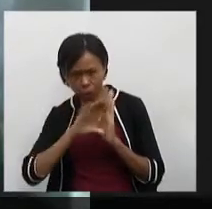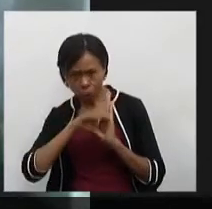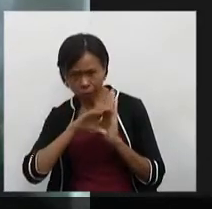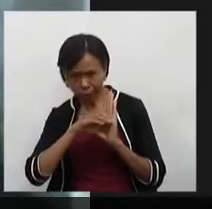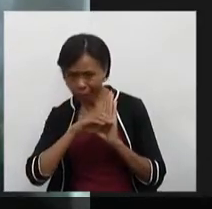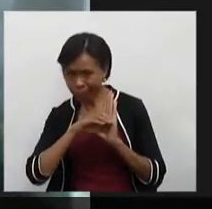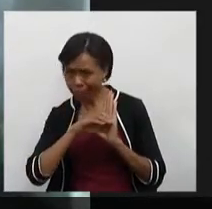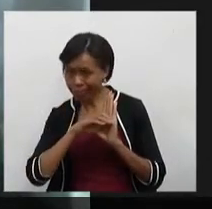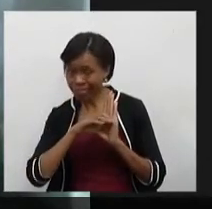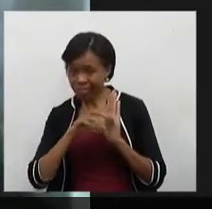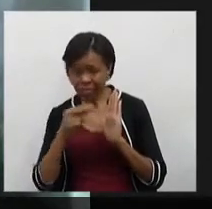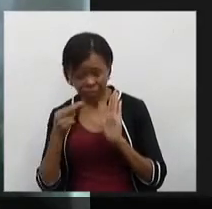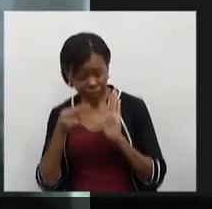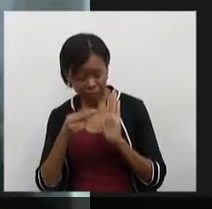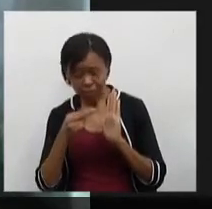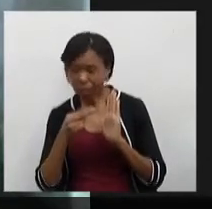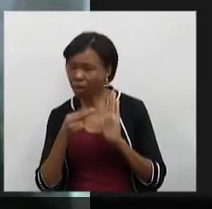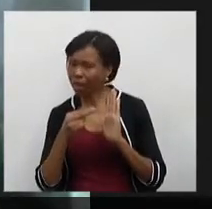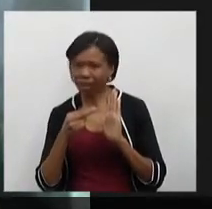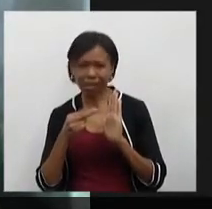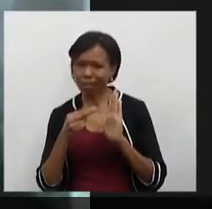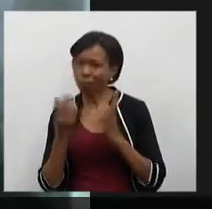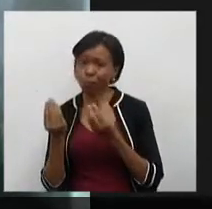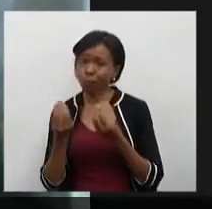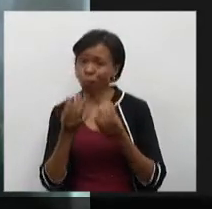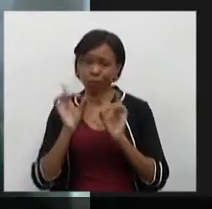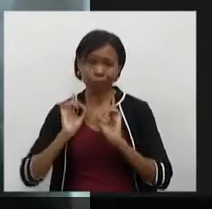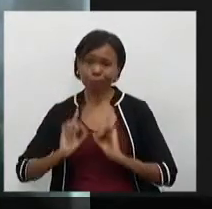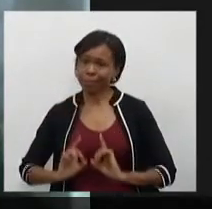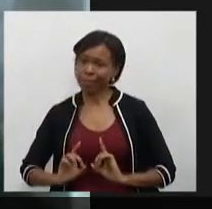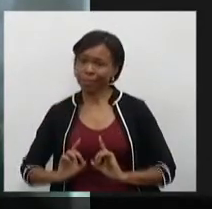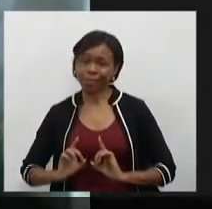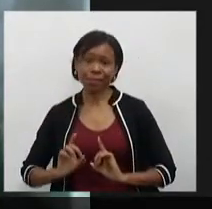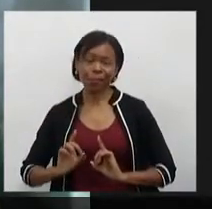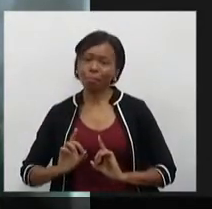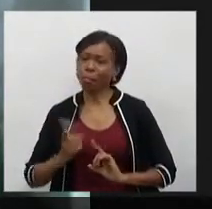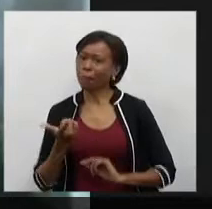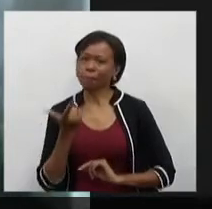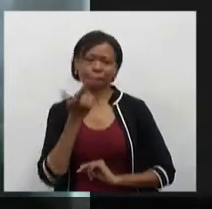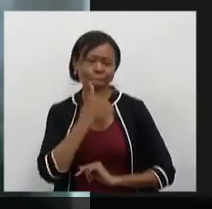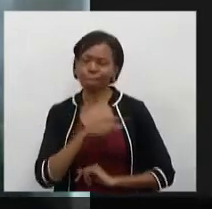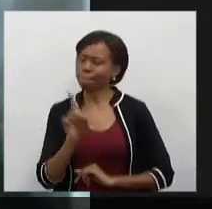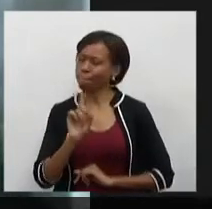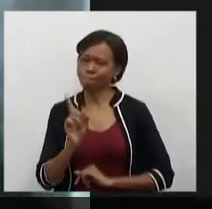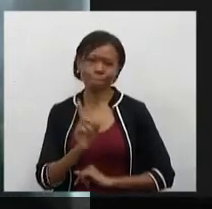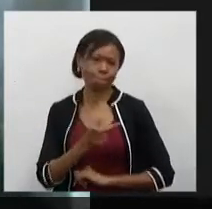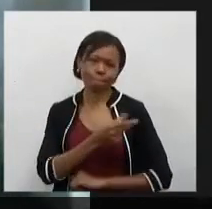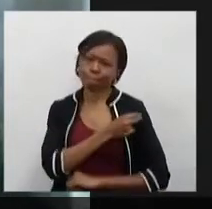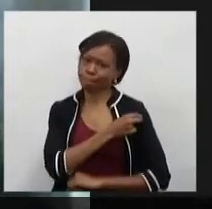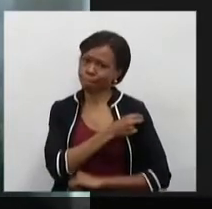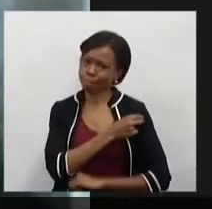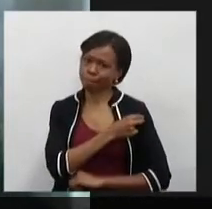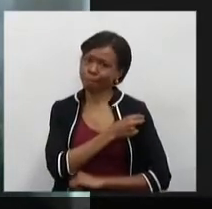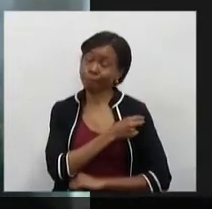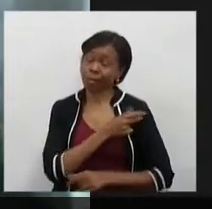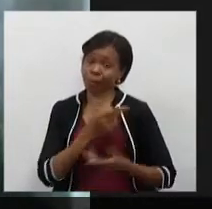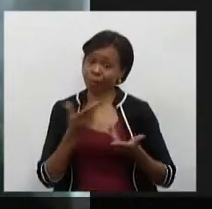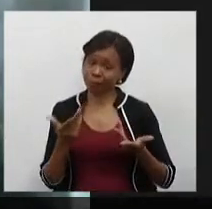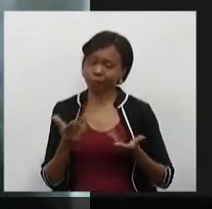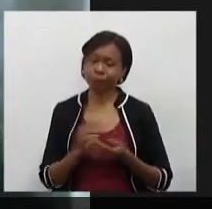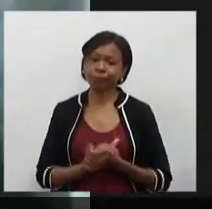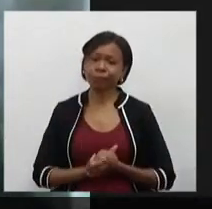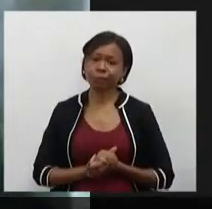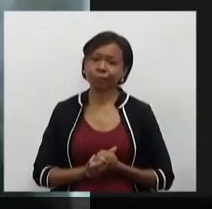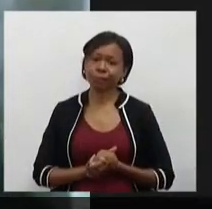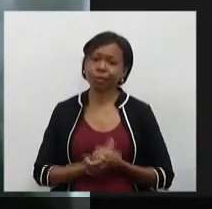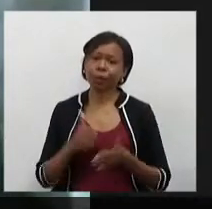ser vacinadas, mesmo elas sendo pessoas com deficiência. Eu agradeço muito e peço realmente